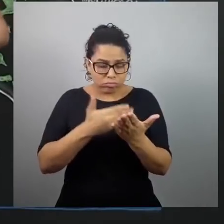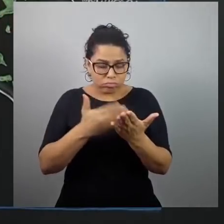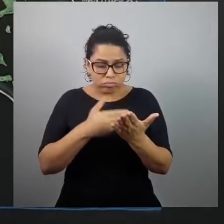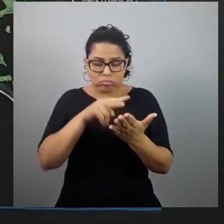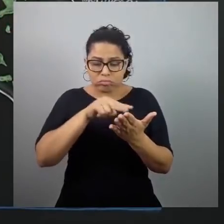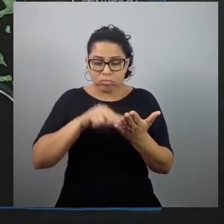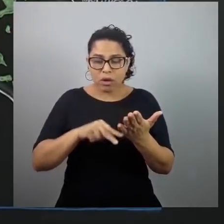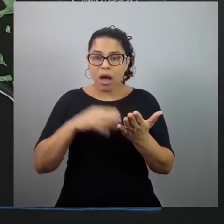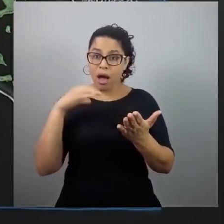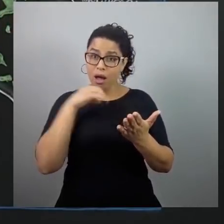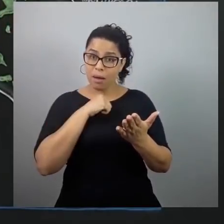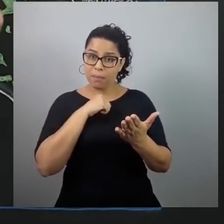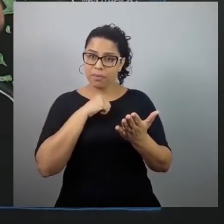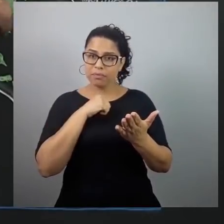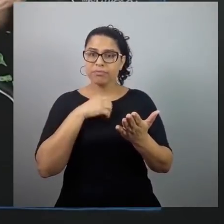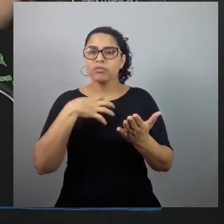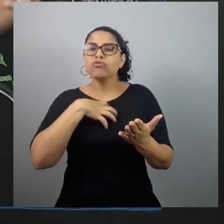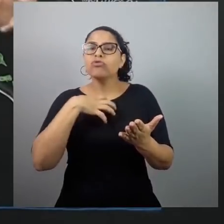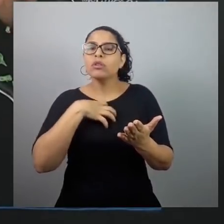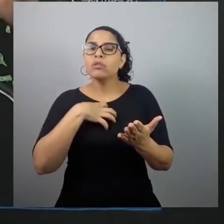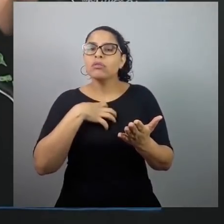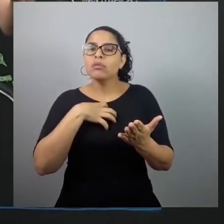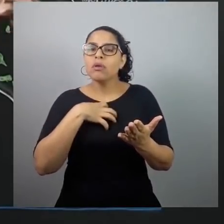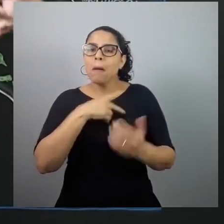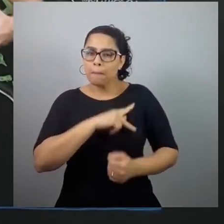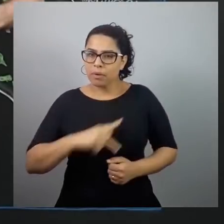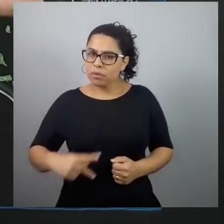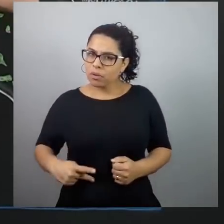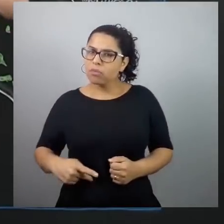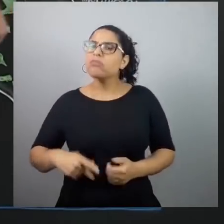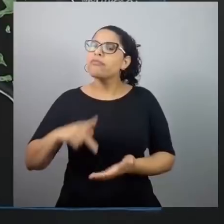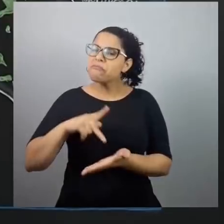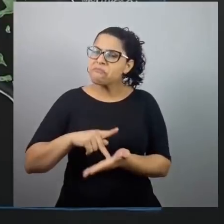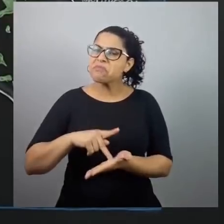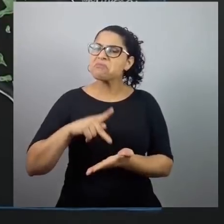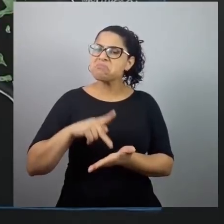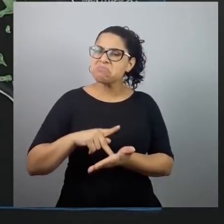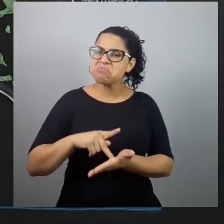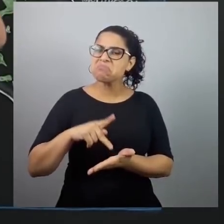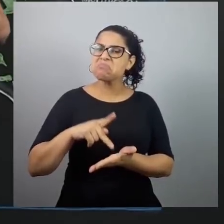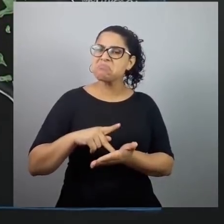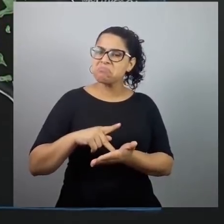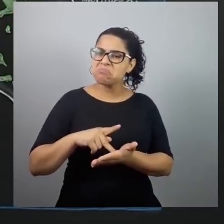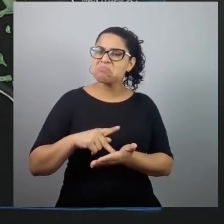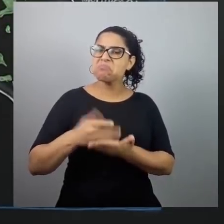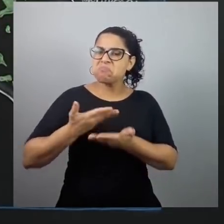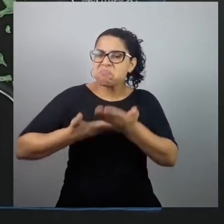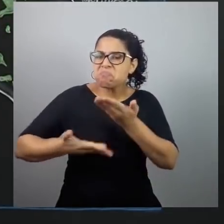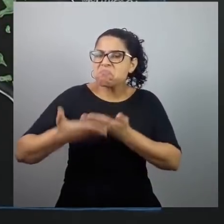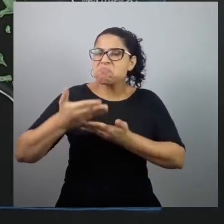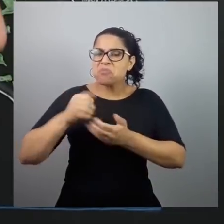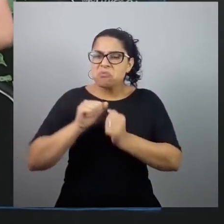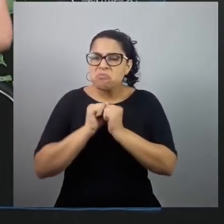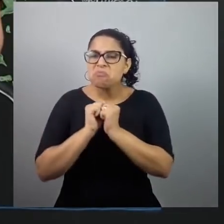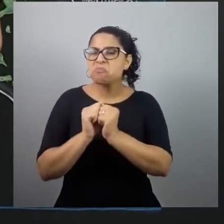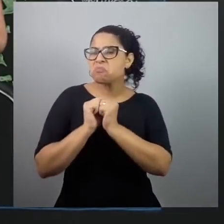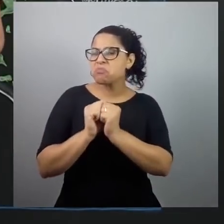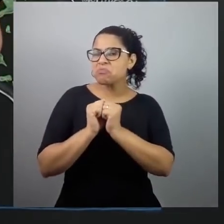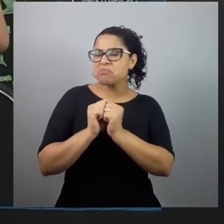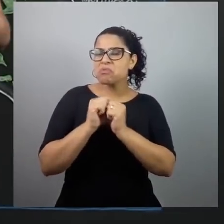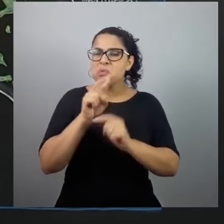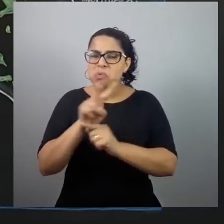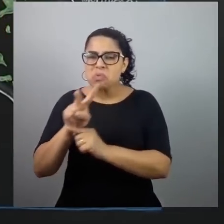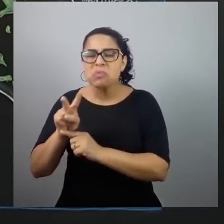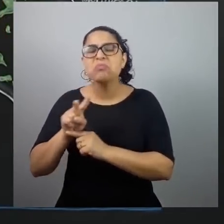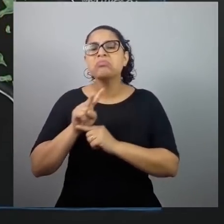olhar rápido, você pode ter a sensação de que esse presidente está de fato se confraternizando com essas populações, né?